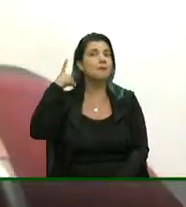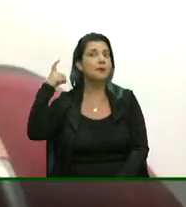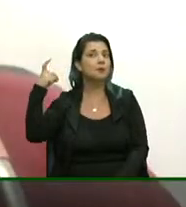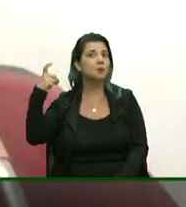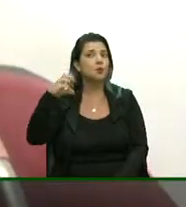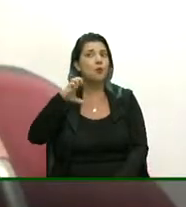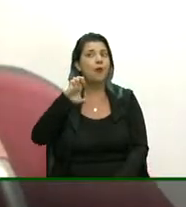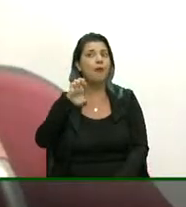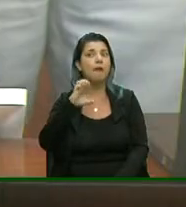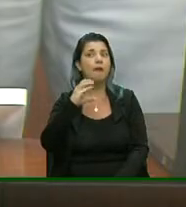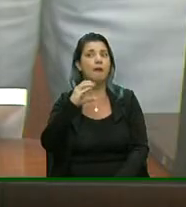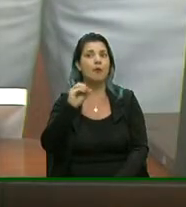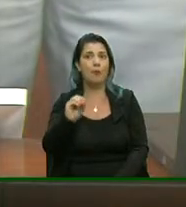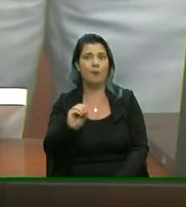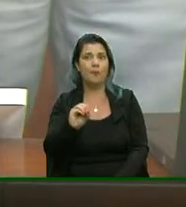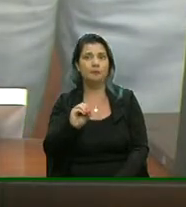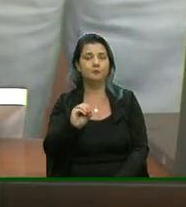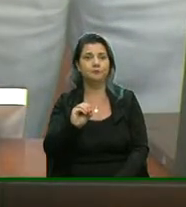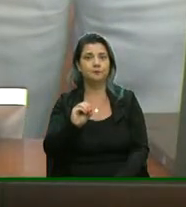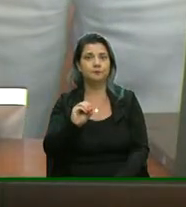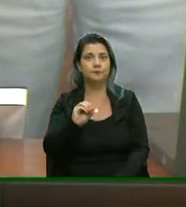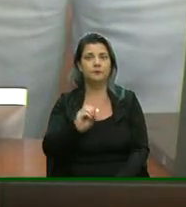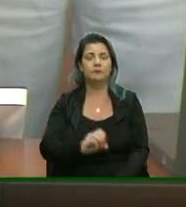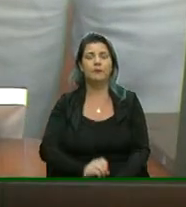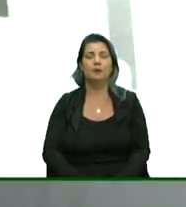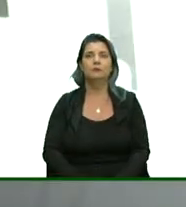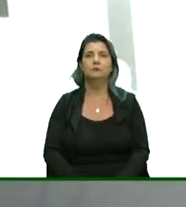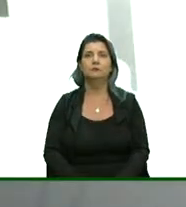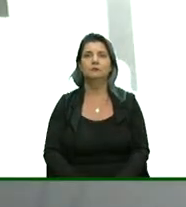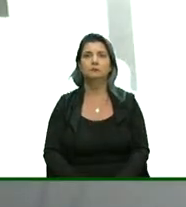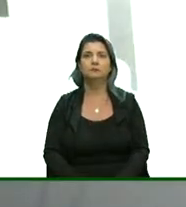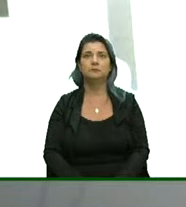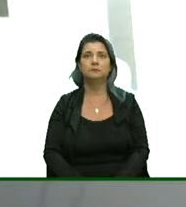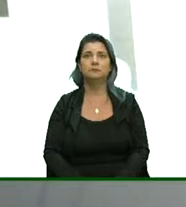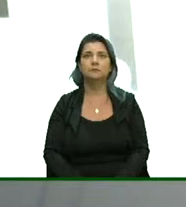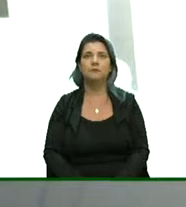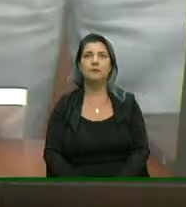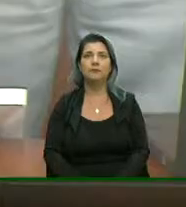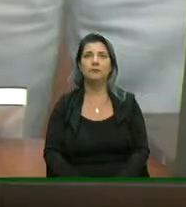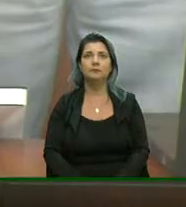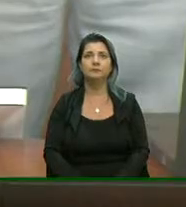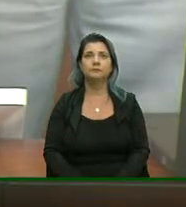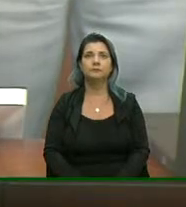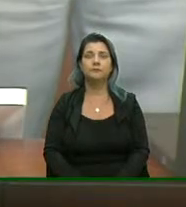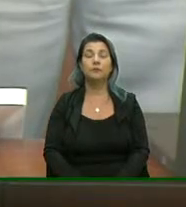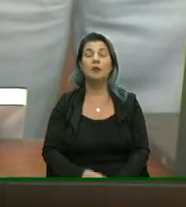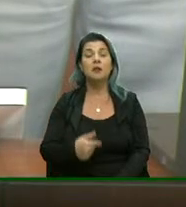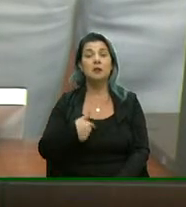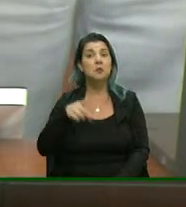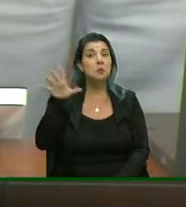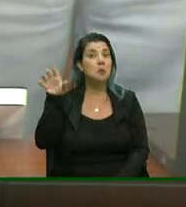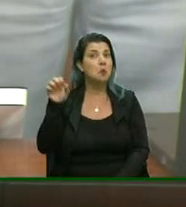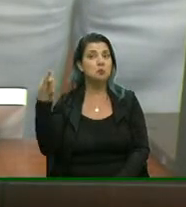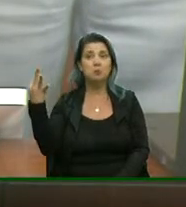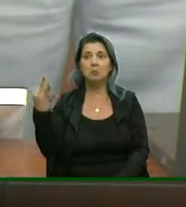É, eu estou qualquer ouvindo um de nós aqui que fala, repete duas vezes a fala. Entendi, eu estou ouvindo os senhores perfeitamente bem.